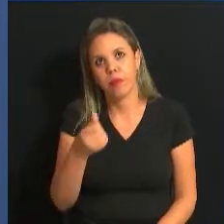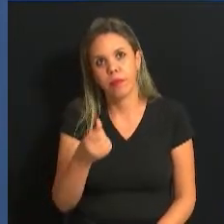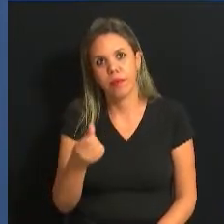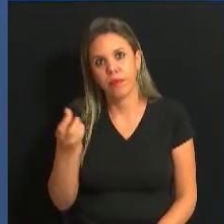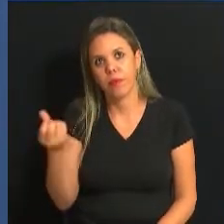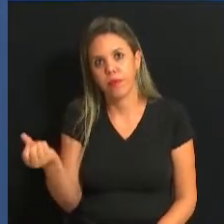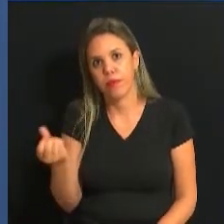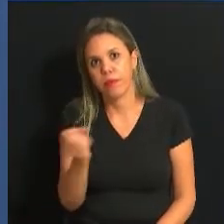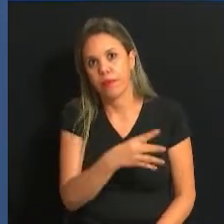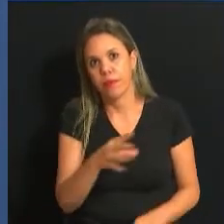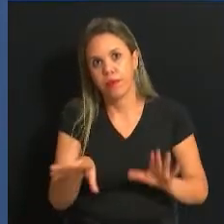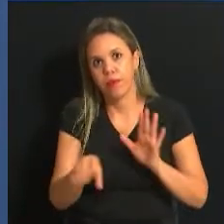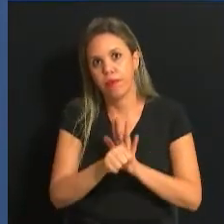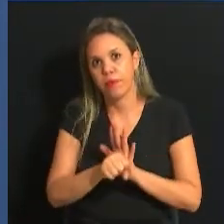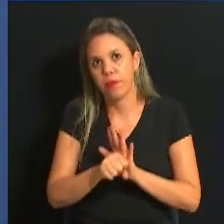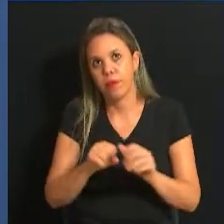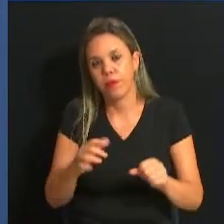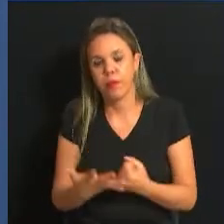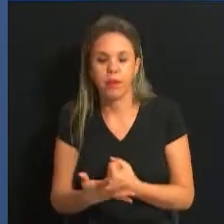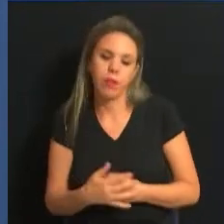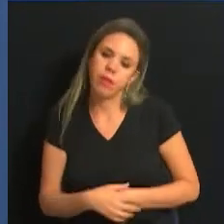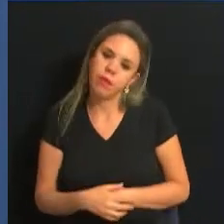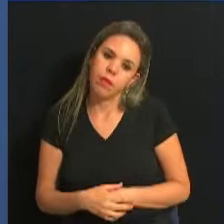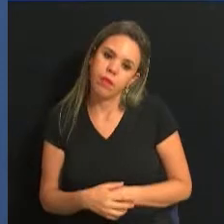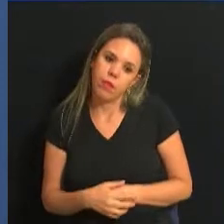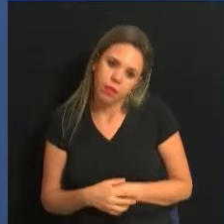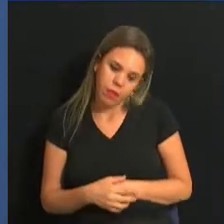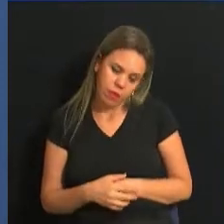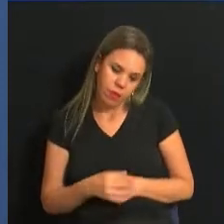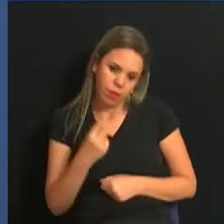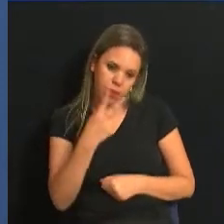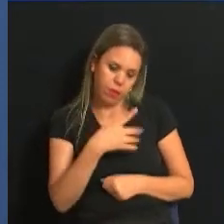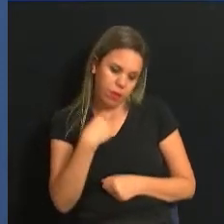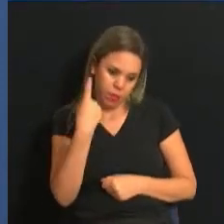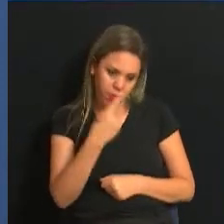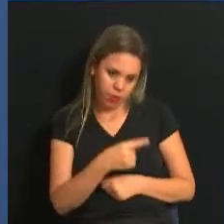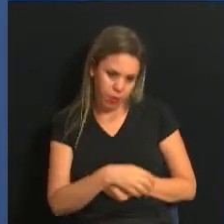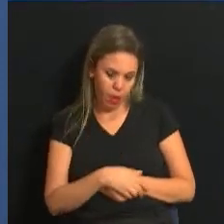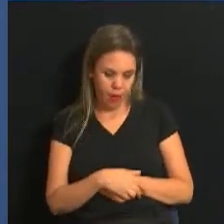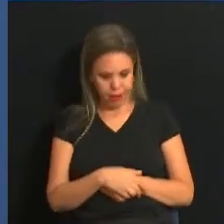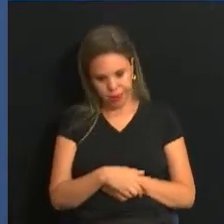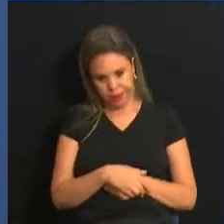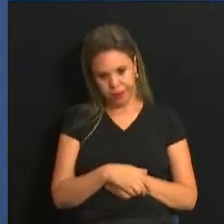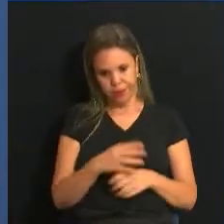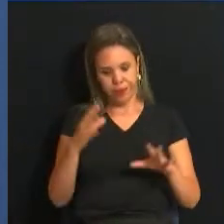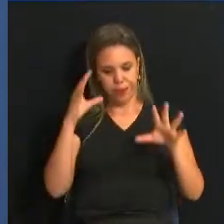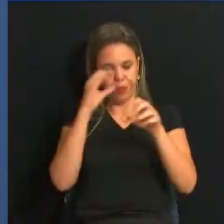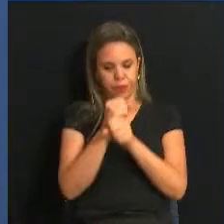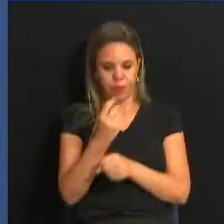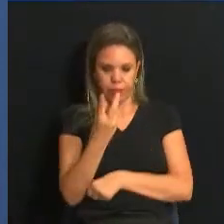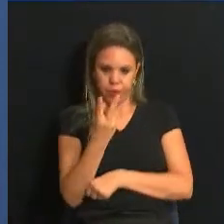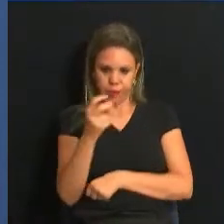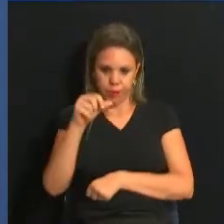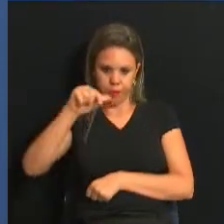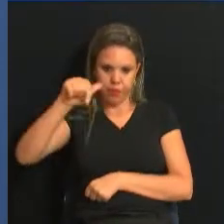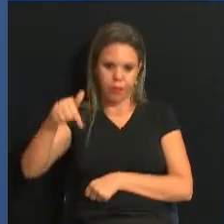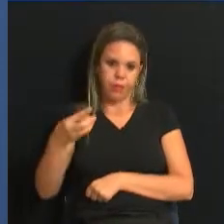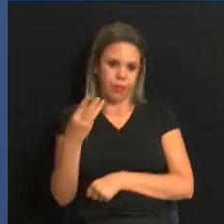164.066 novos casos da Covid-19 nas últimas 24 horas, o que soma